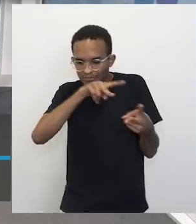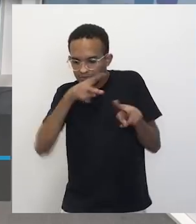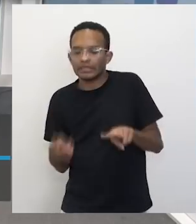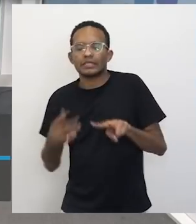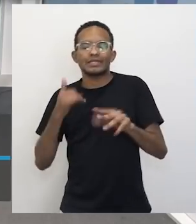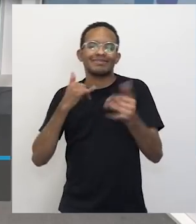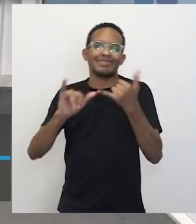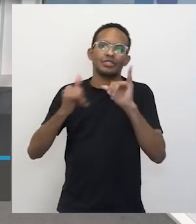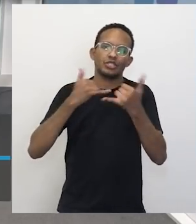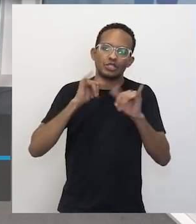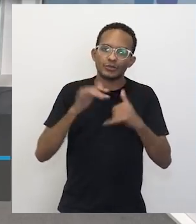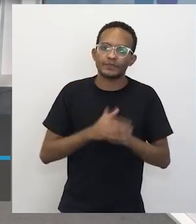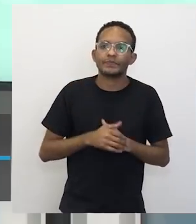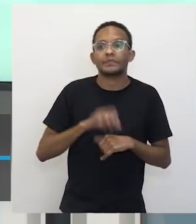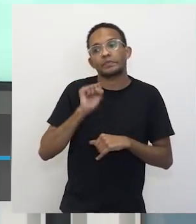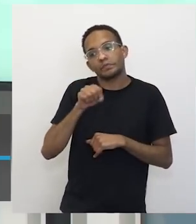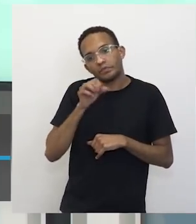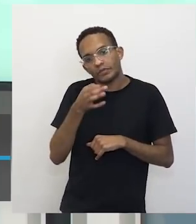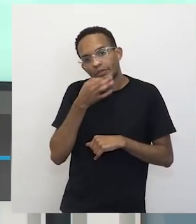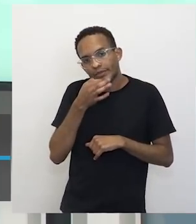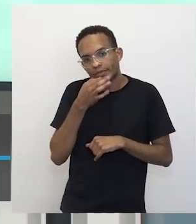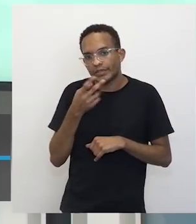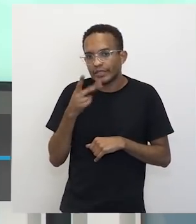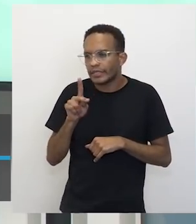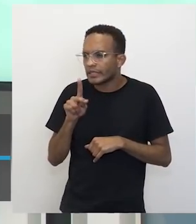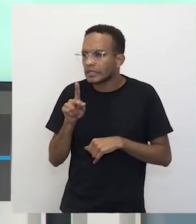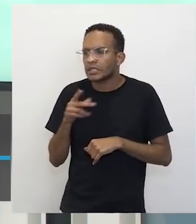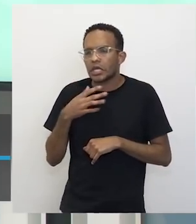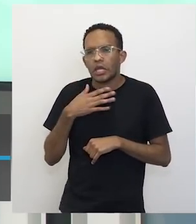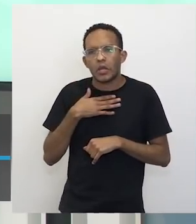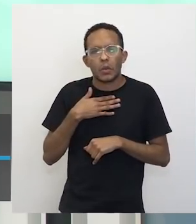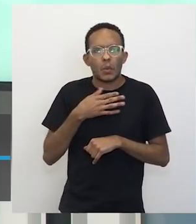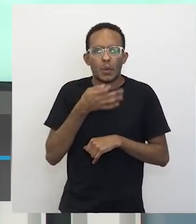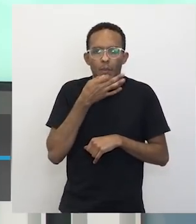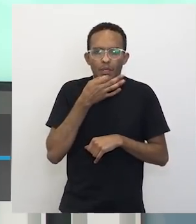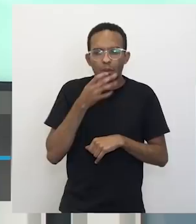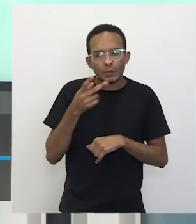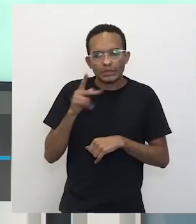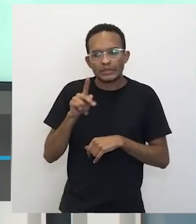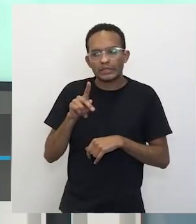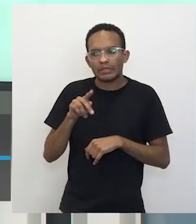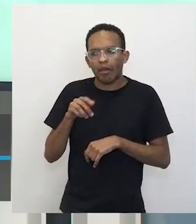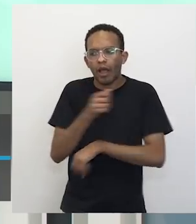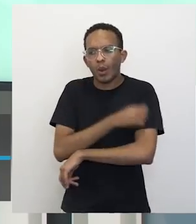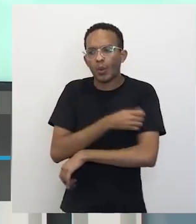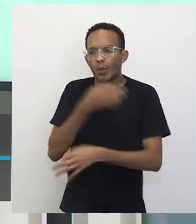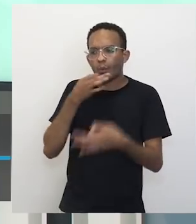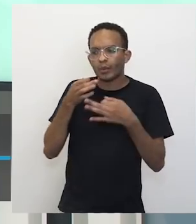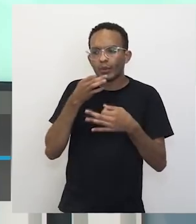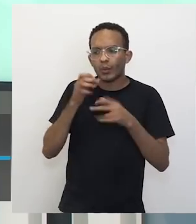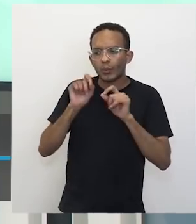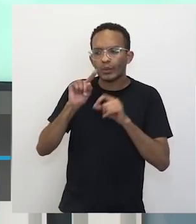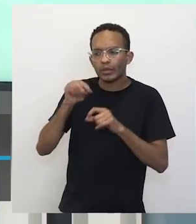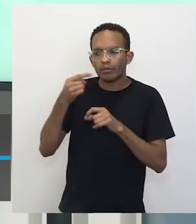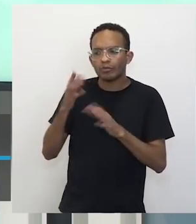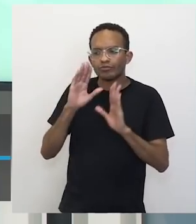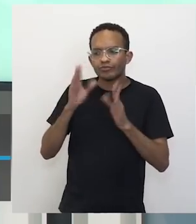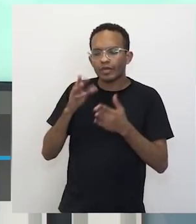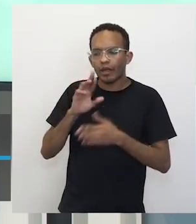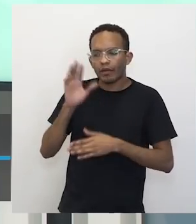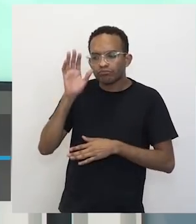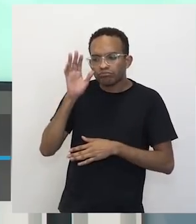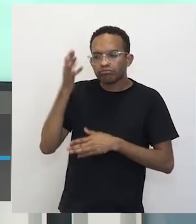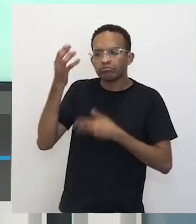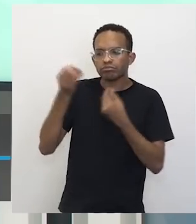muita energia, né? Eu acho que é ele. Será? Eu acho. Será que os alunos também acham que é ele? Bom, depois que a gente chegou a essa